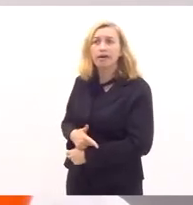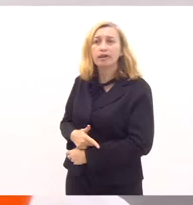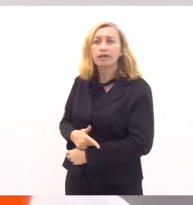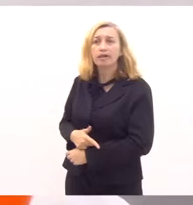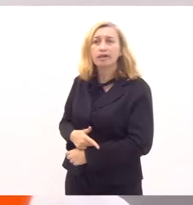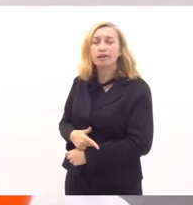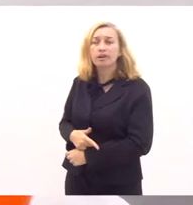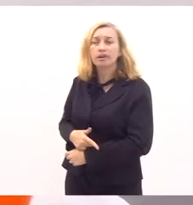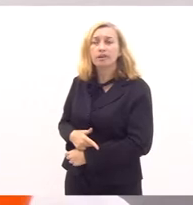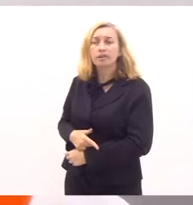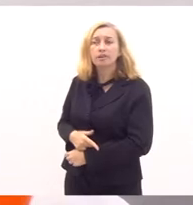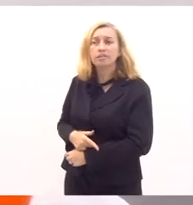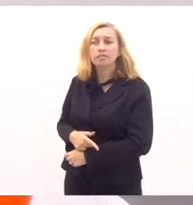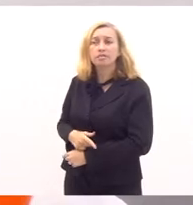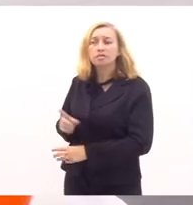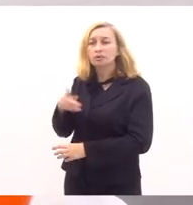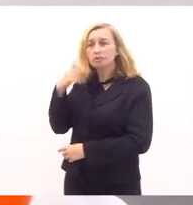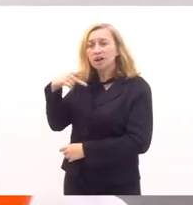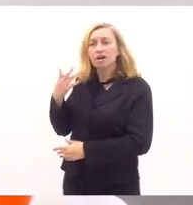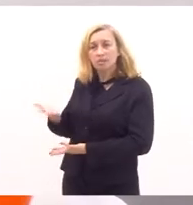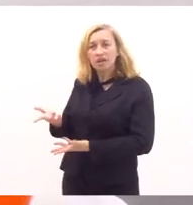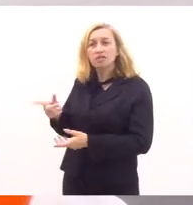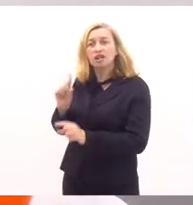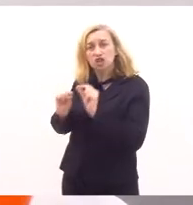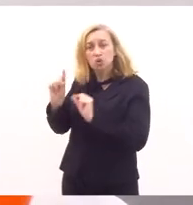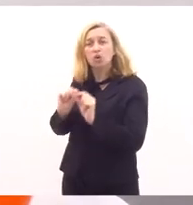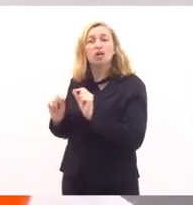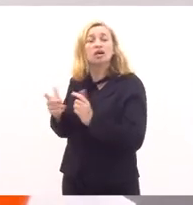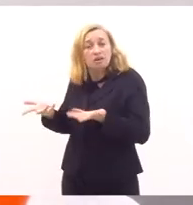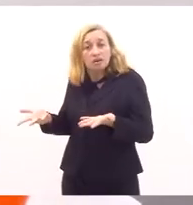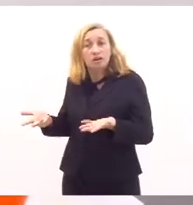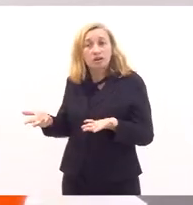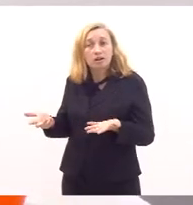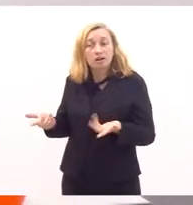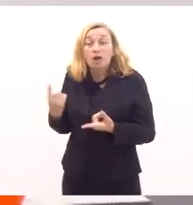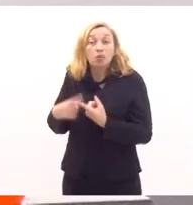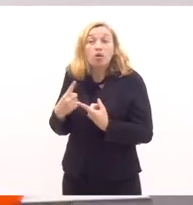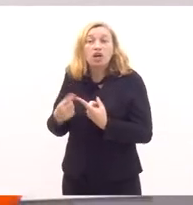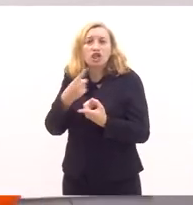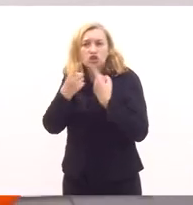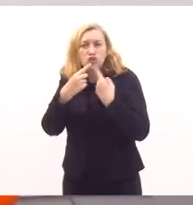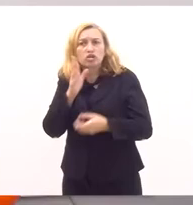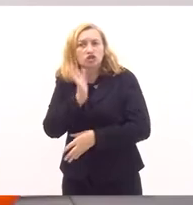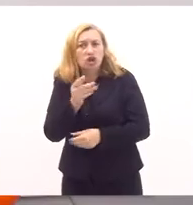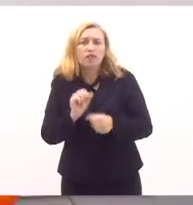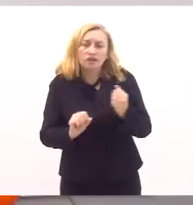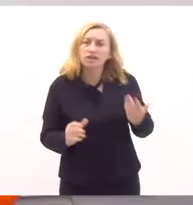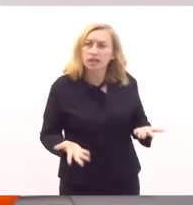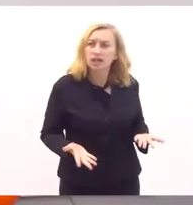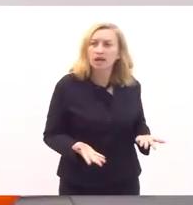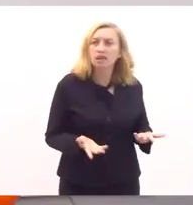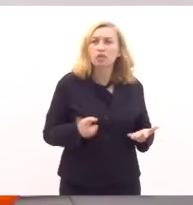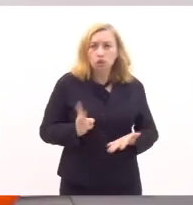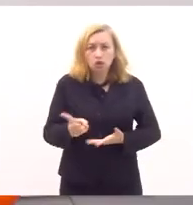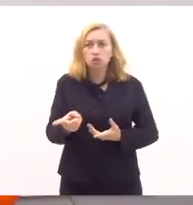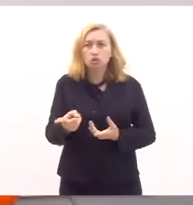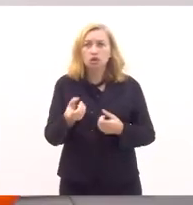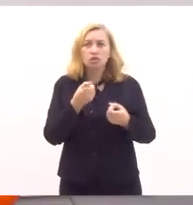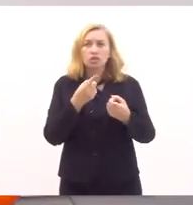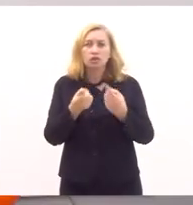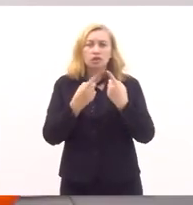pleno desse parlamento vai definir. Porque o debate já foi feito, o debate está sendo feito de